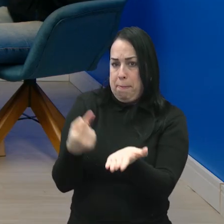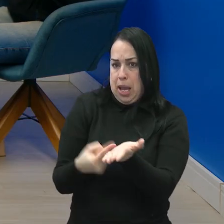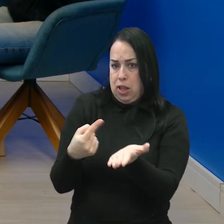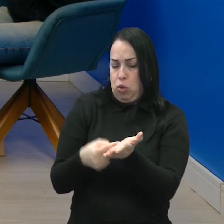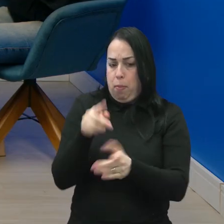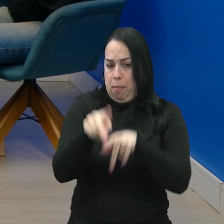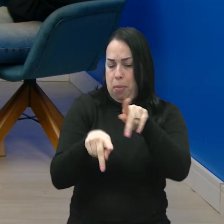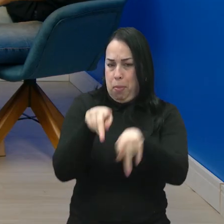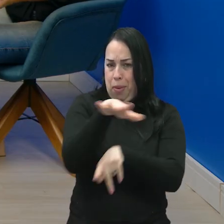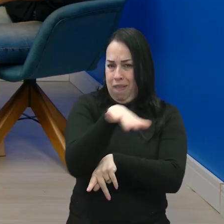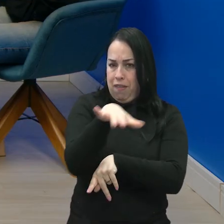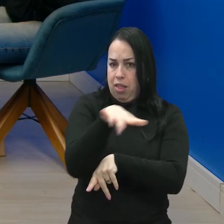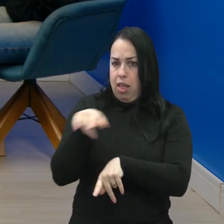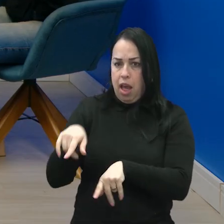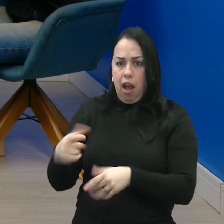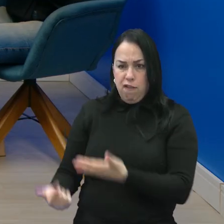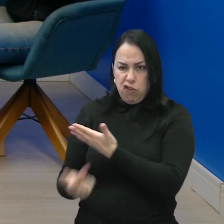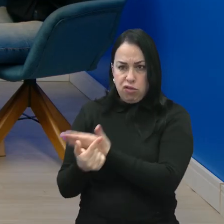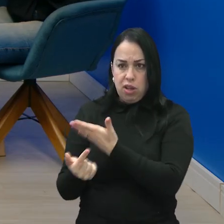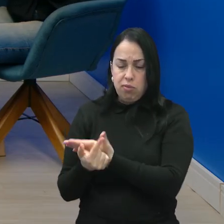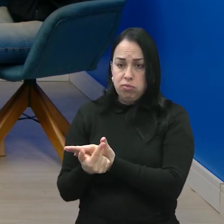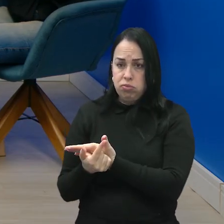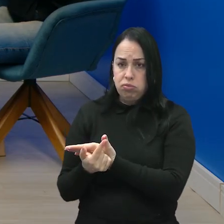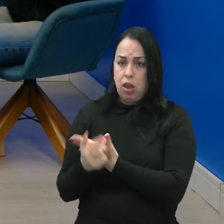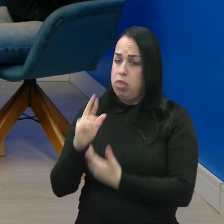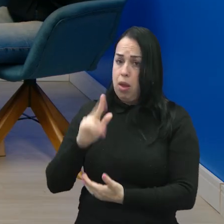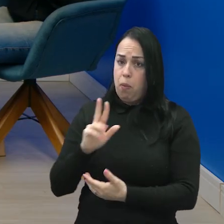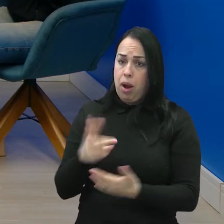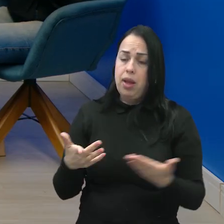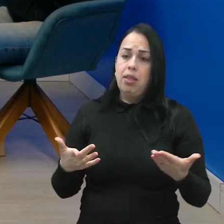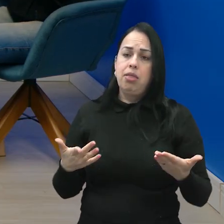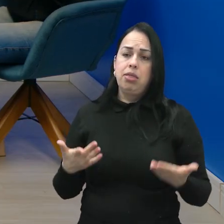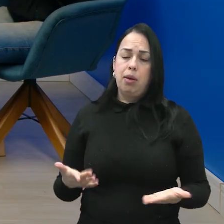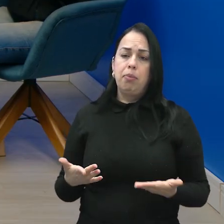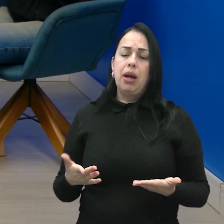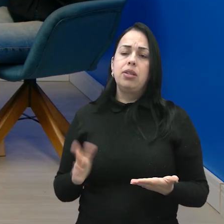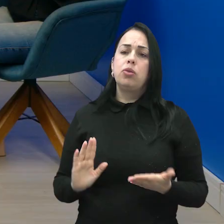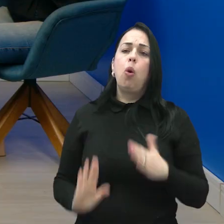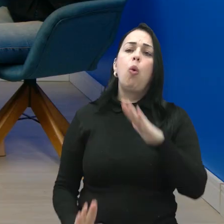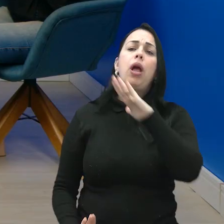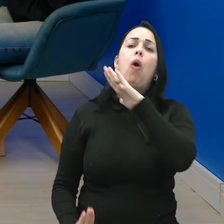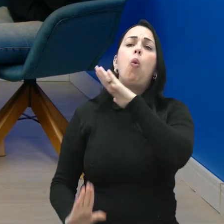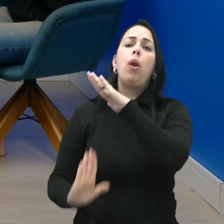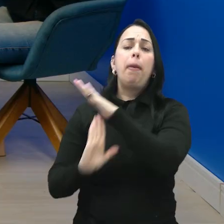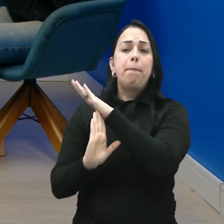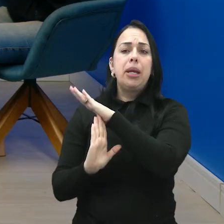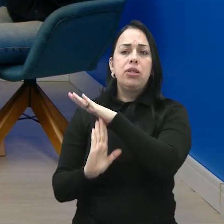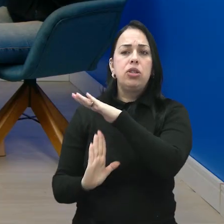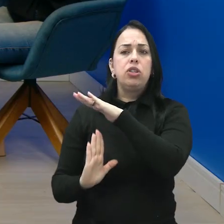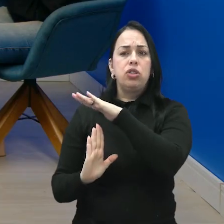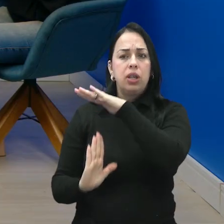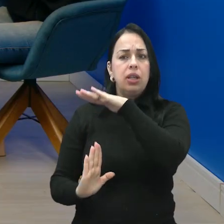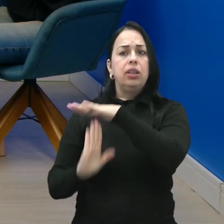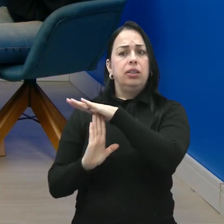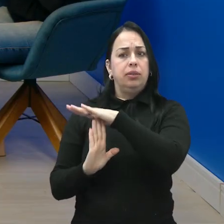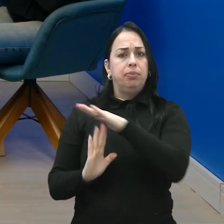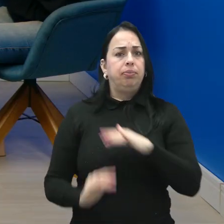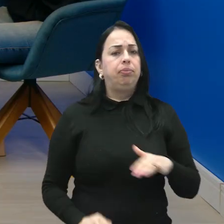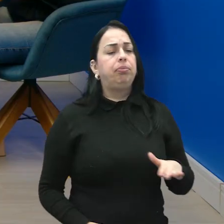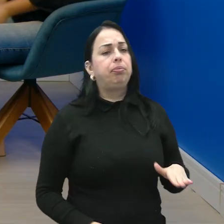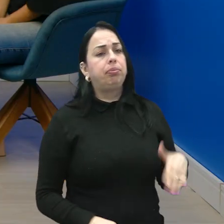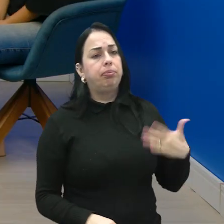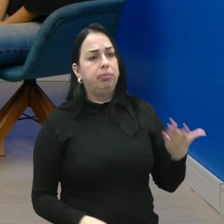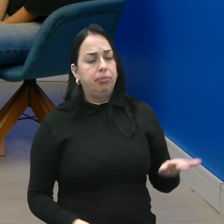de saúde não é a função de um vereador, né? Então, como que de fato é esse limite jurídico